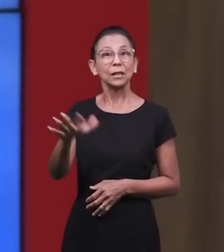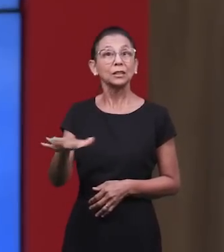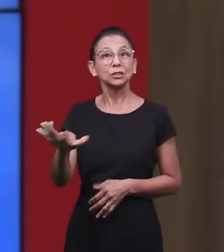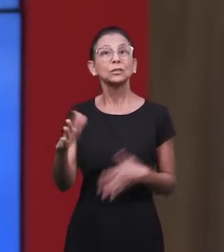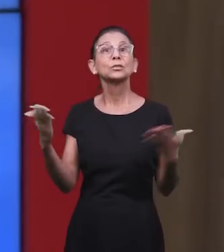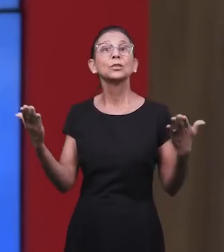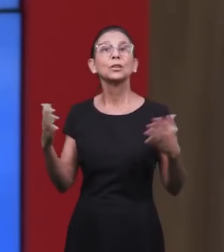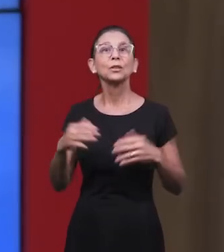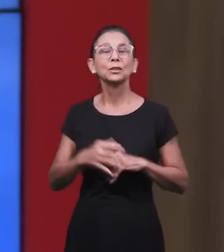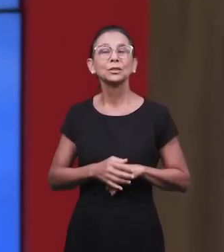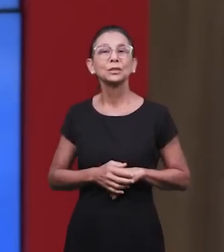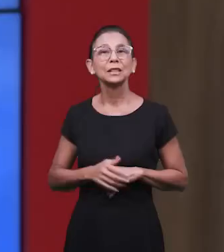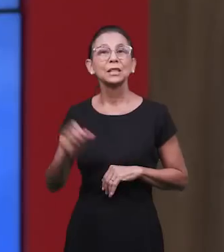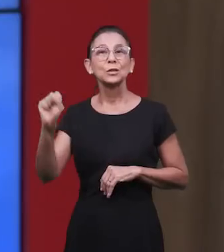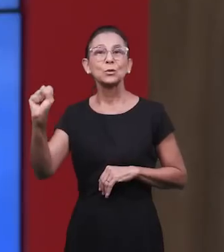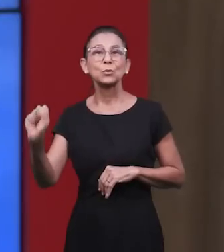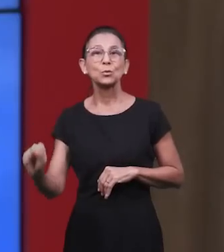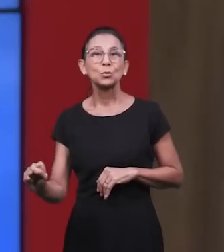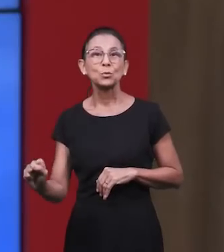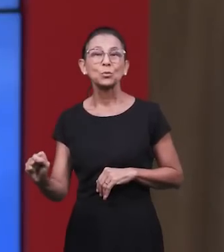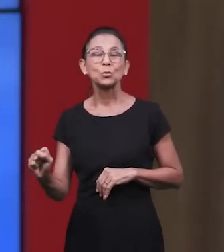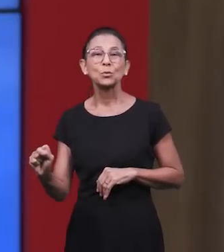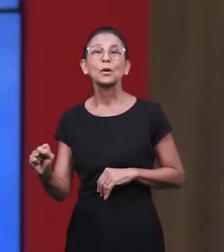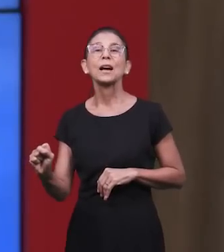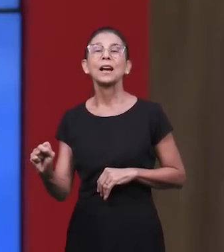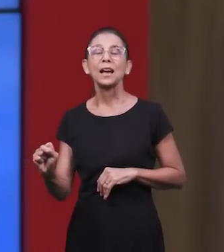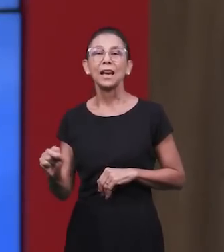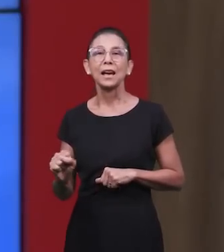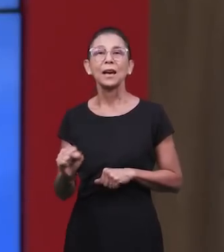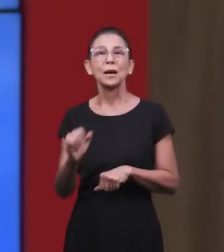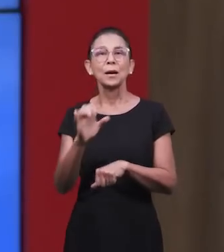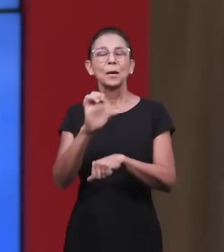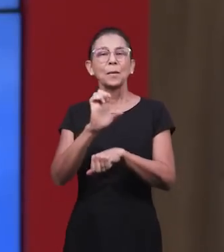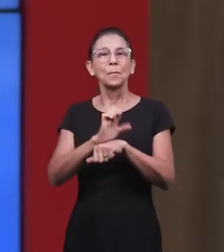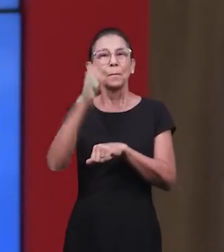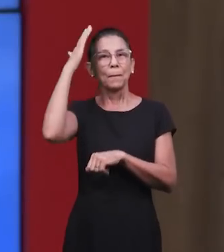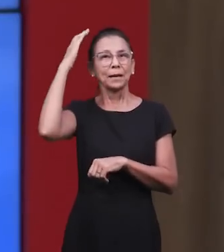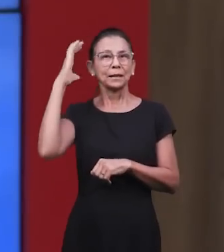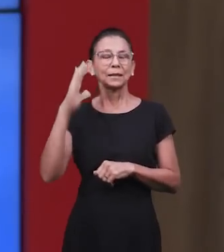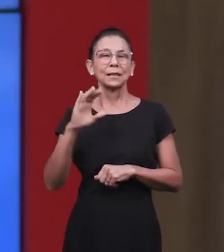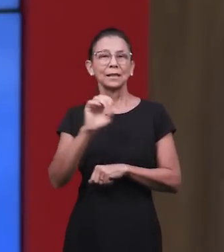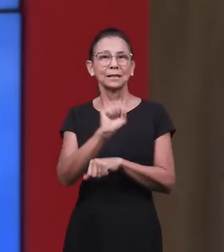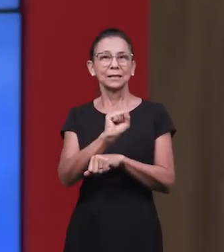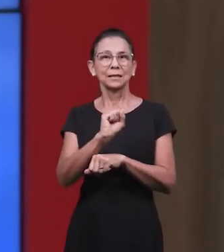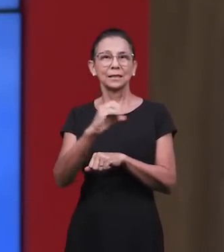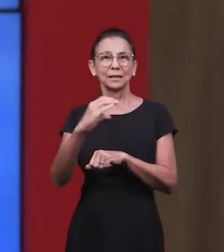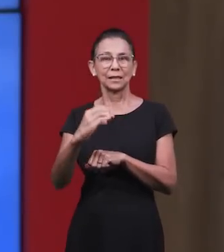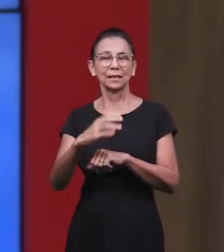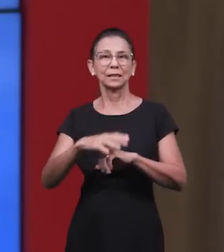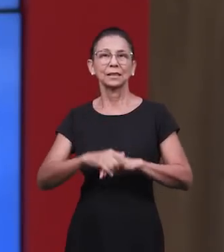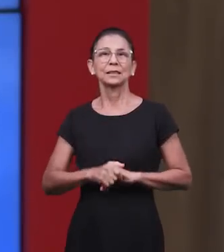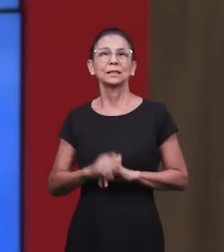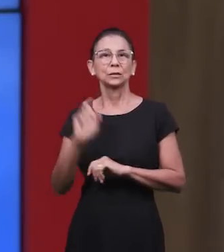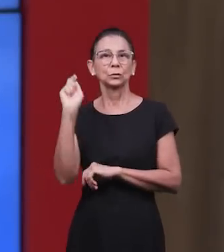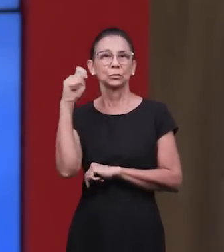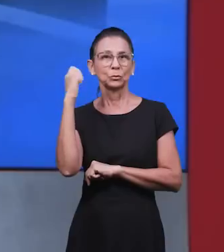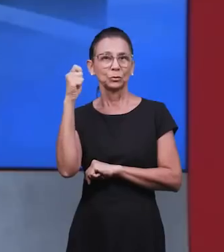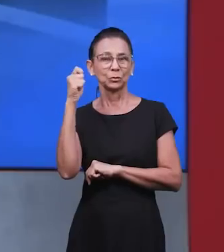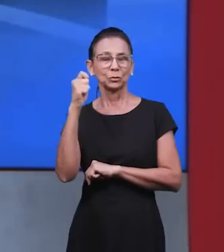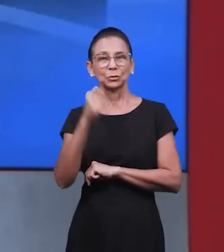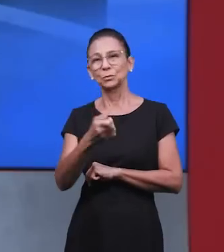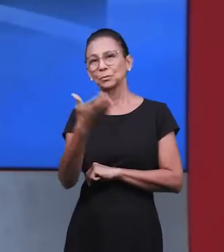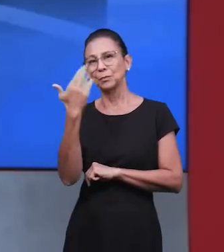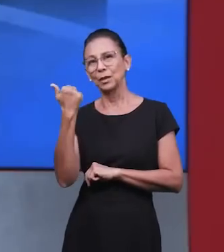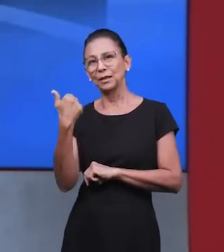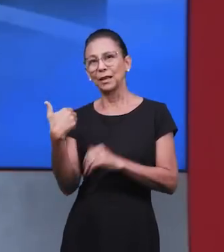de hoje, região sul do Brasil, nos estados de Paraná, Santa Catarina e Rio Grande do Sul. Fique